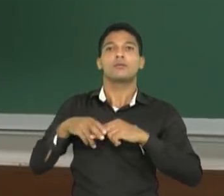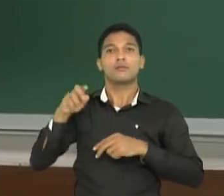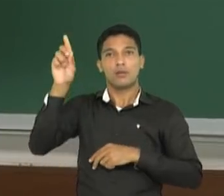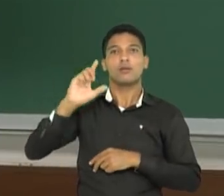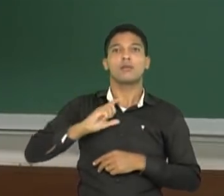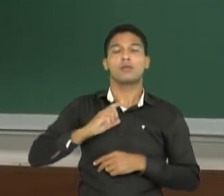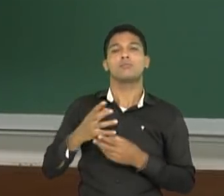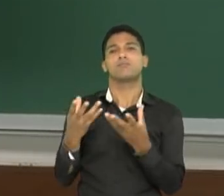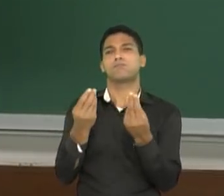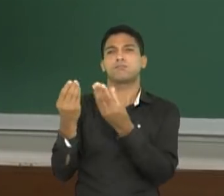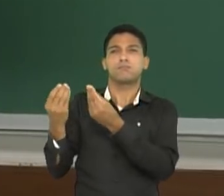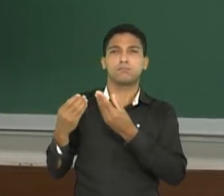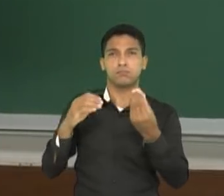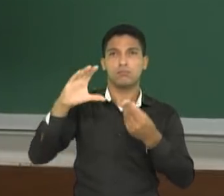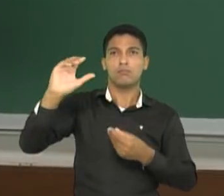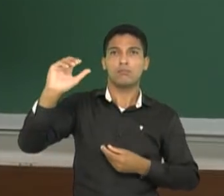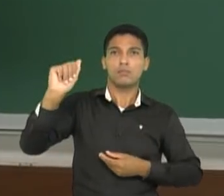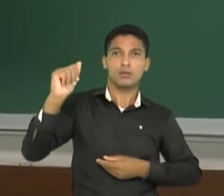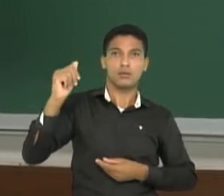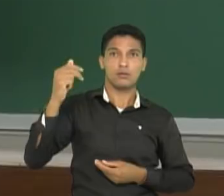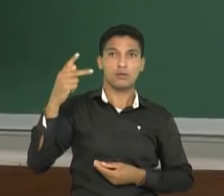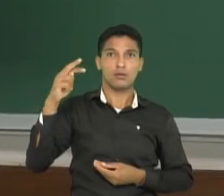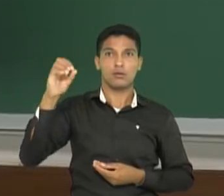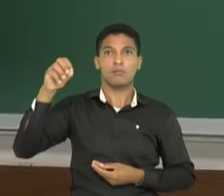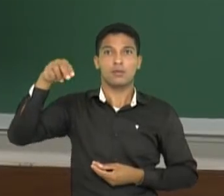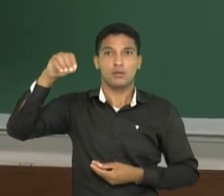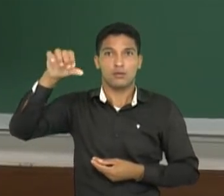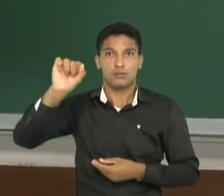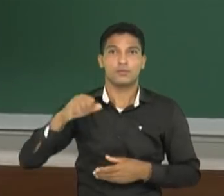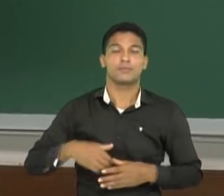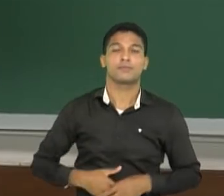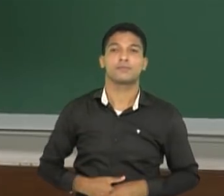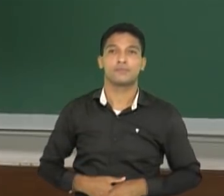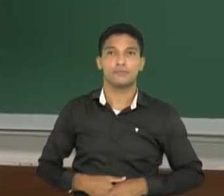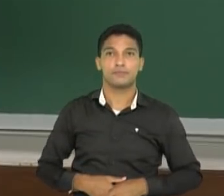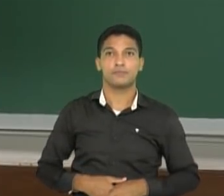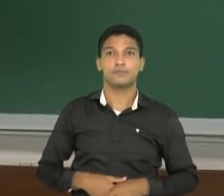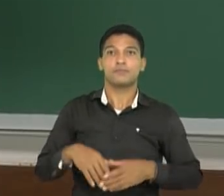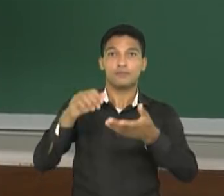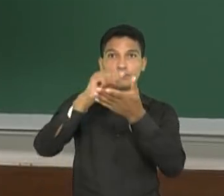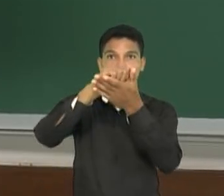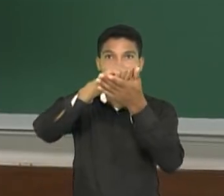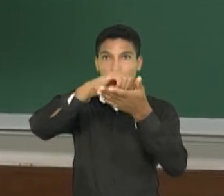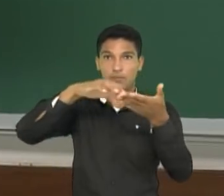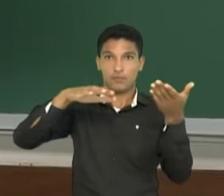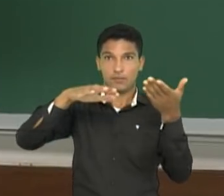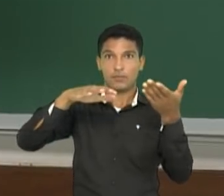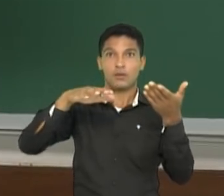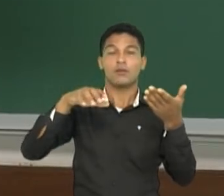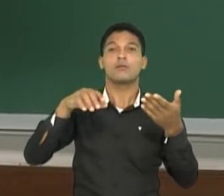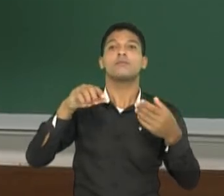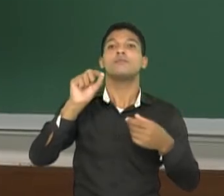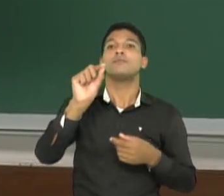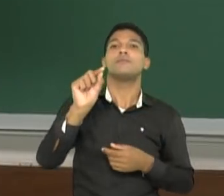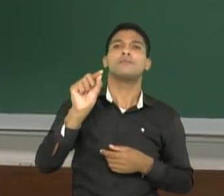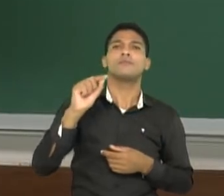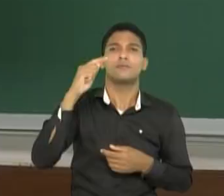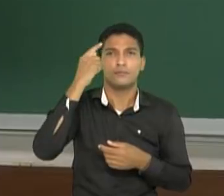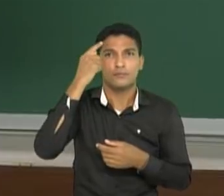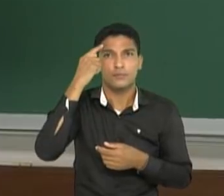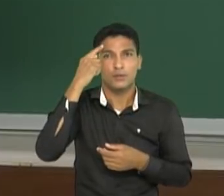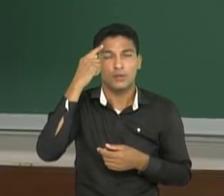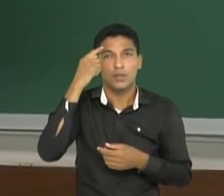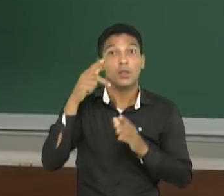áreas de criação de caprinos, certo? E aí, atividadezinha ali para a gente pensar nessa ideia ali de atividades do espaço rural